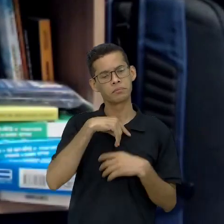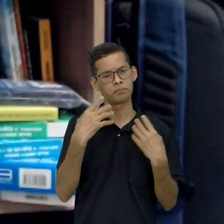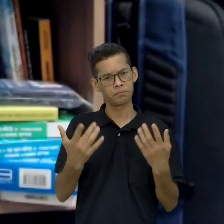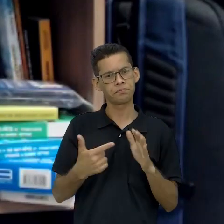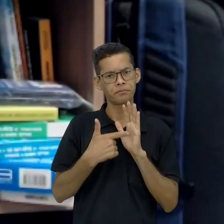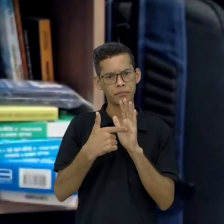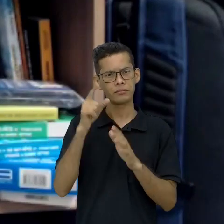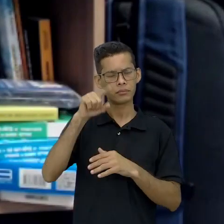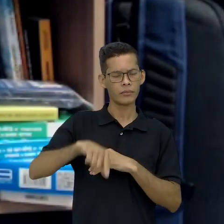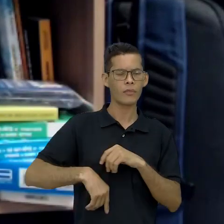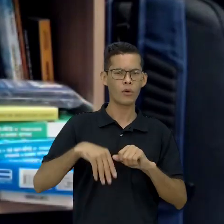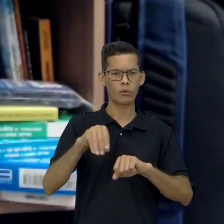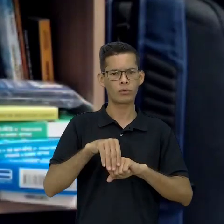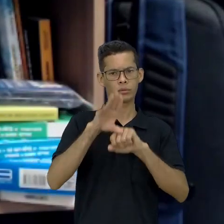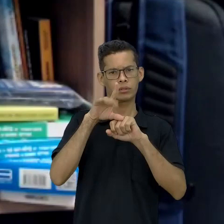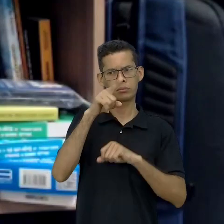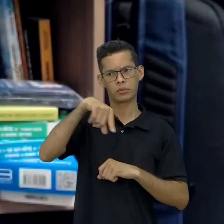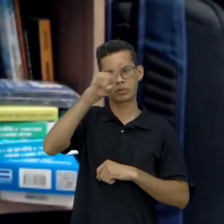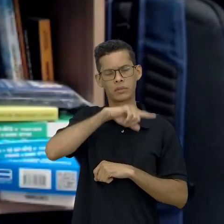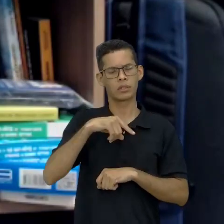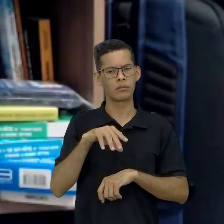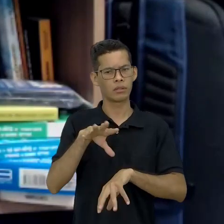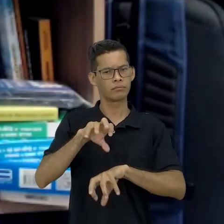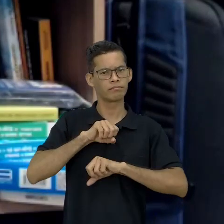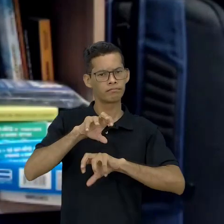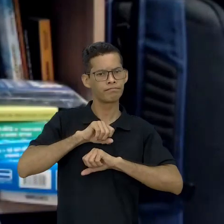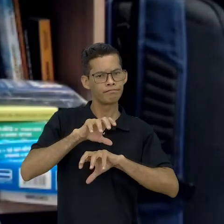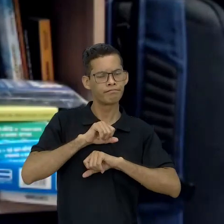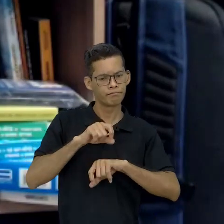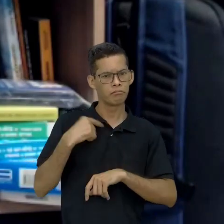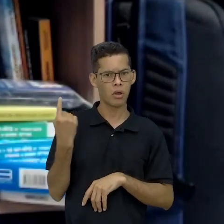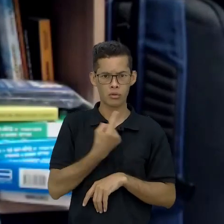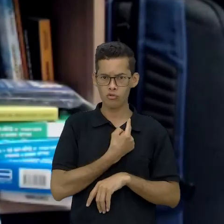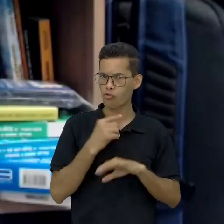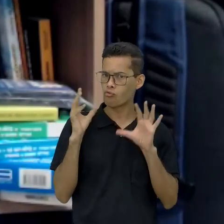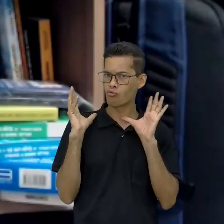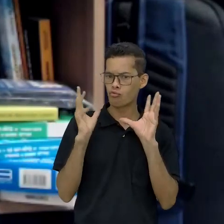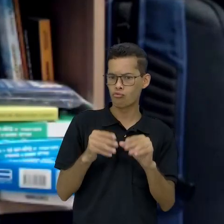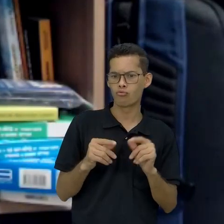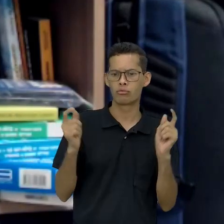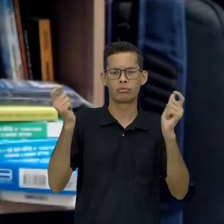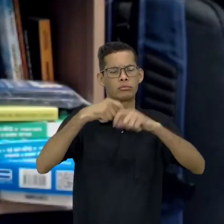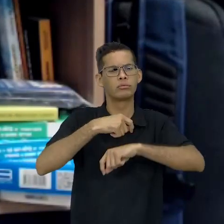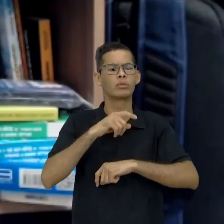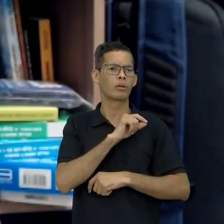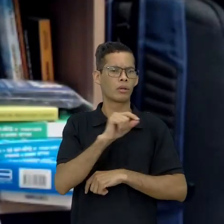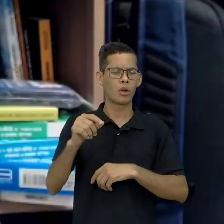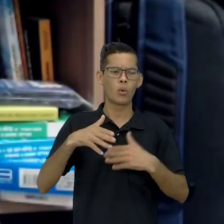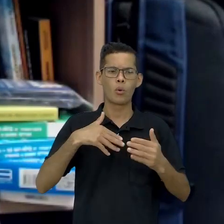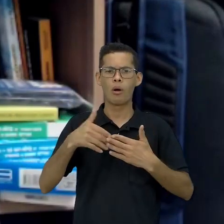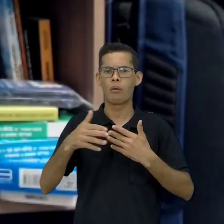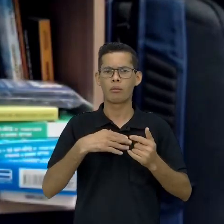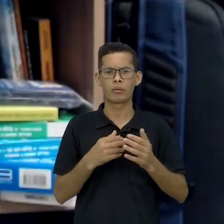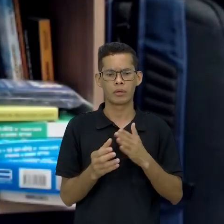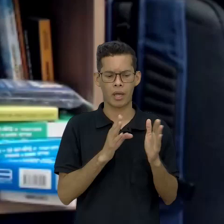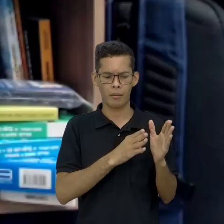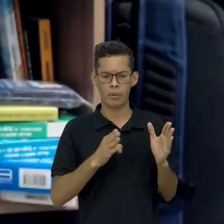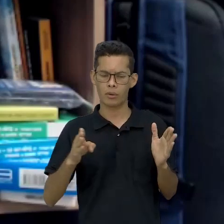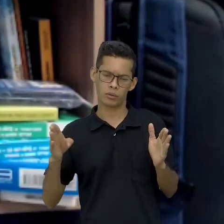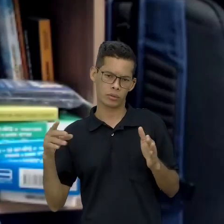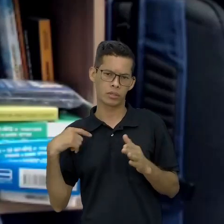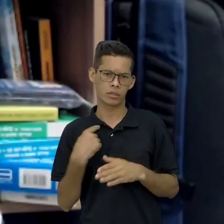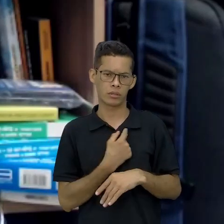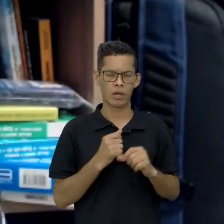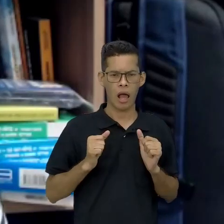é um conhecimento que eles vão adquirindo, mas que nós todos, qualquer processo de atividade, de ação e